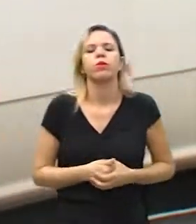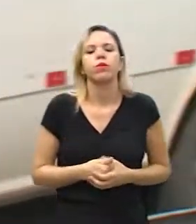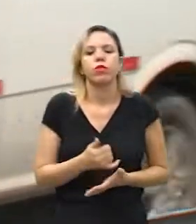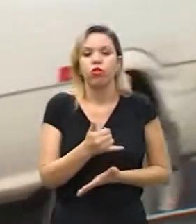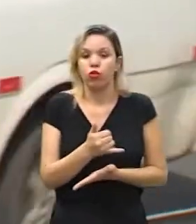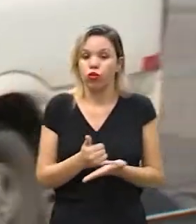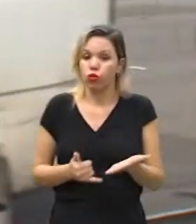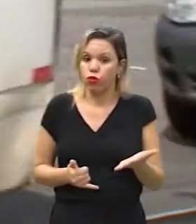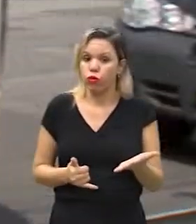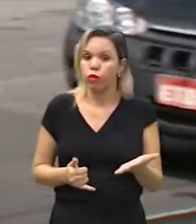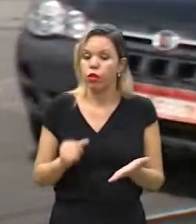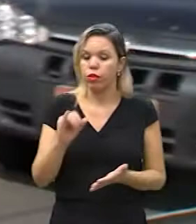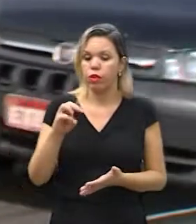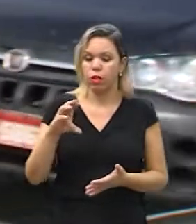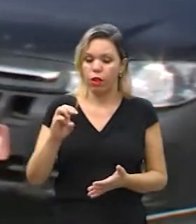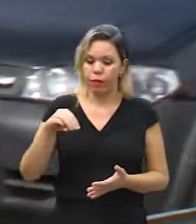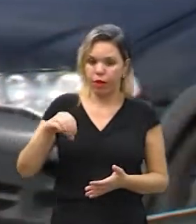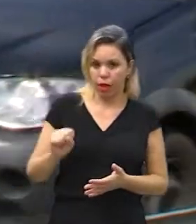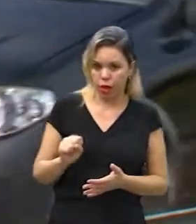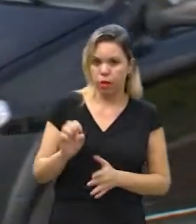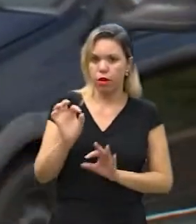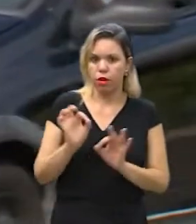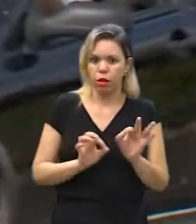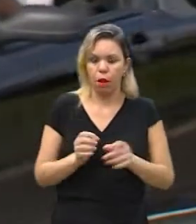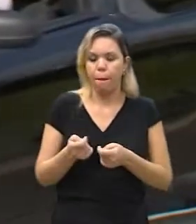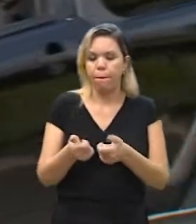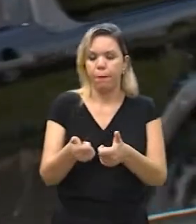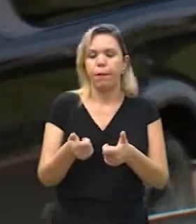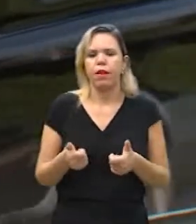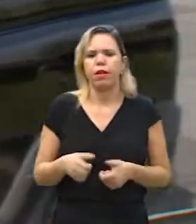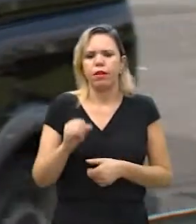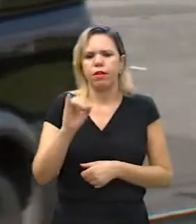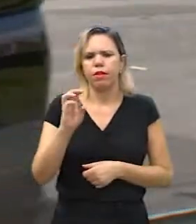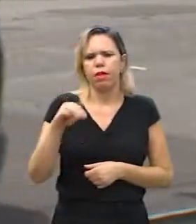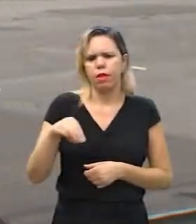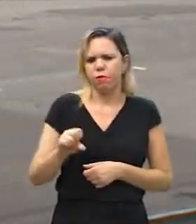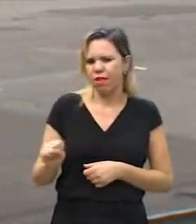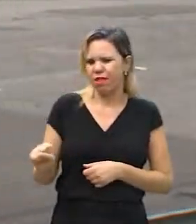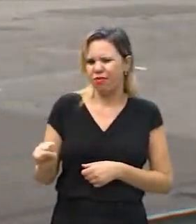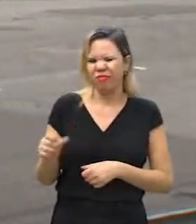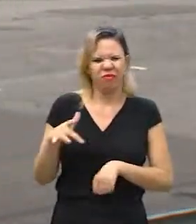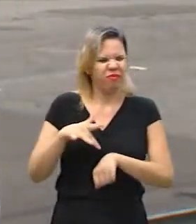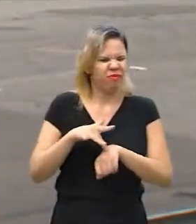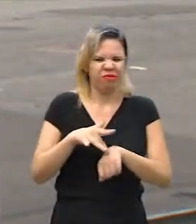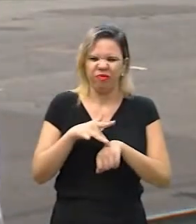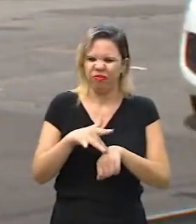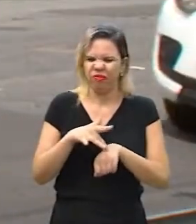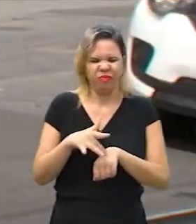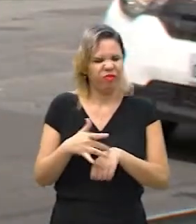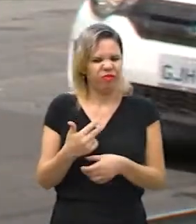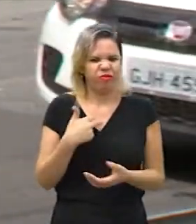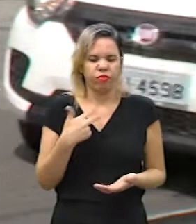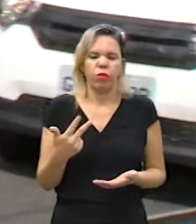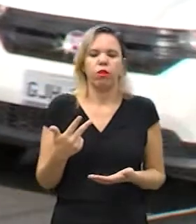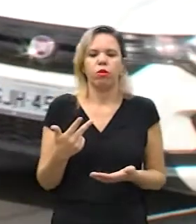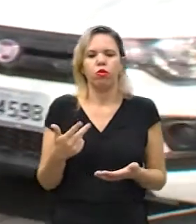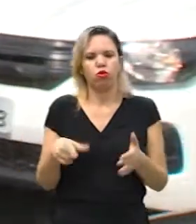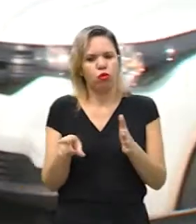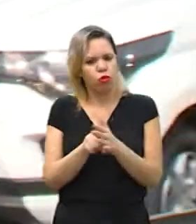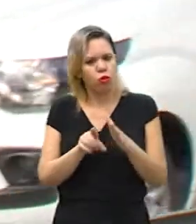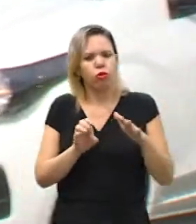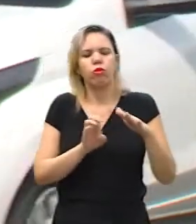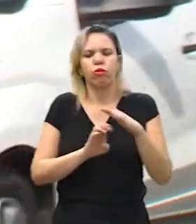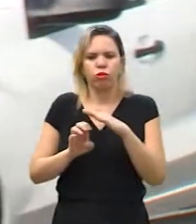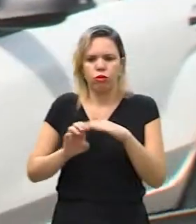sobre alíquota que recalcula o benefício o ICMS ficou um absurdo para que o comerciante